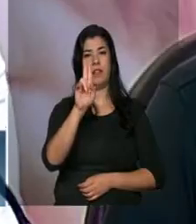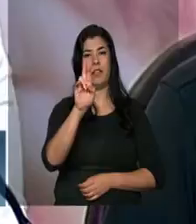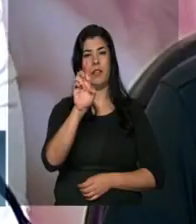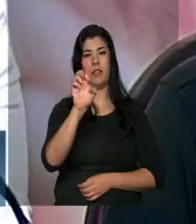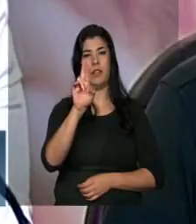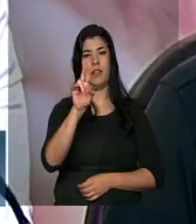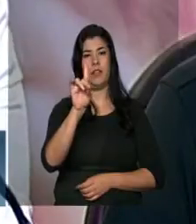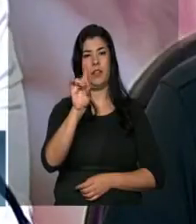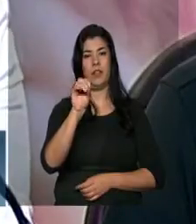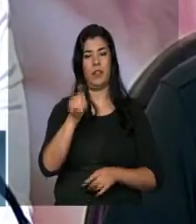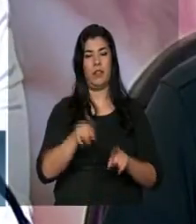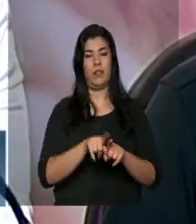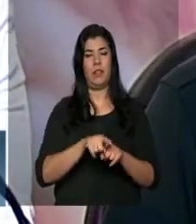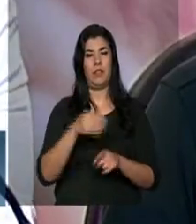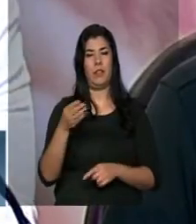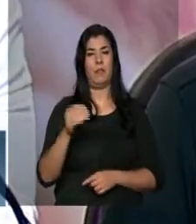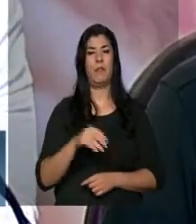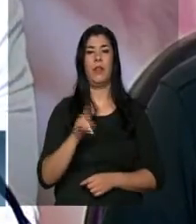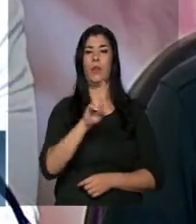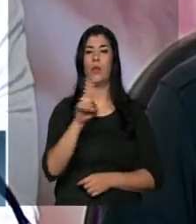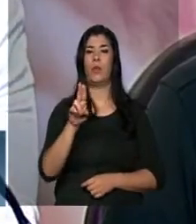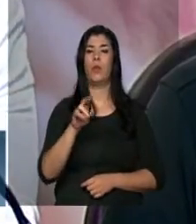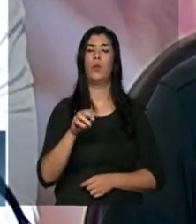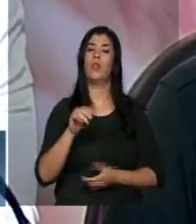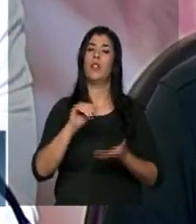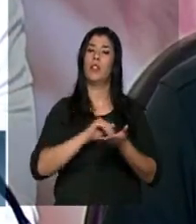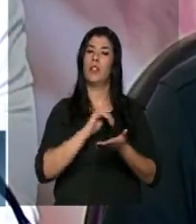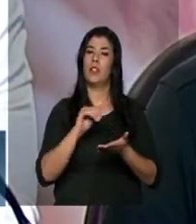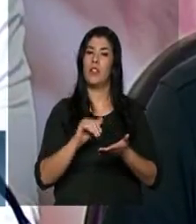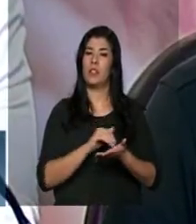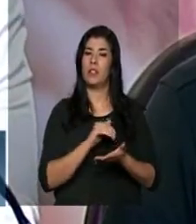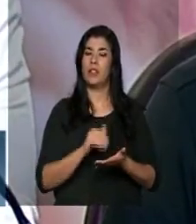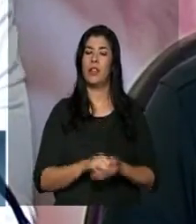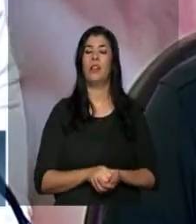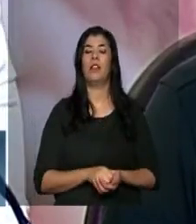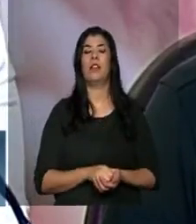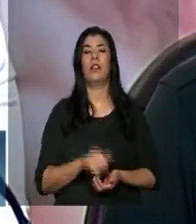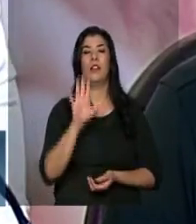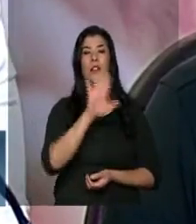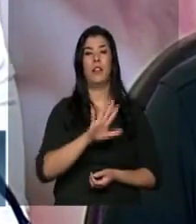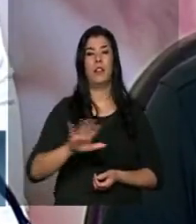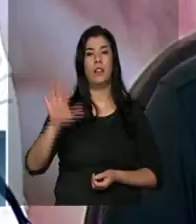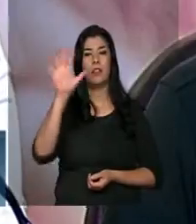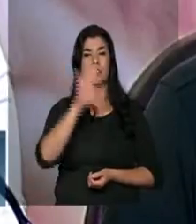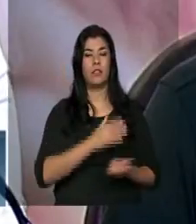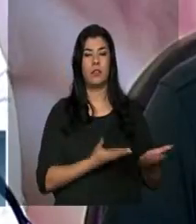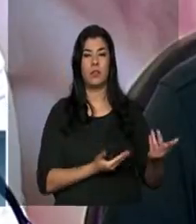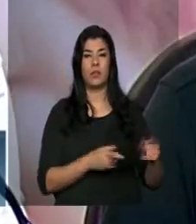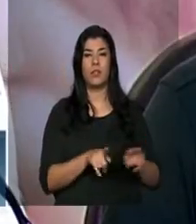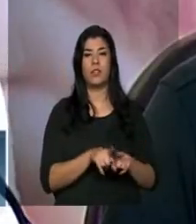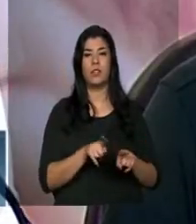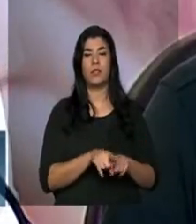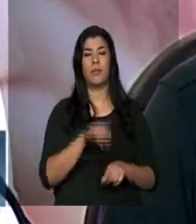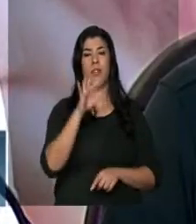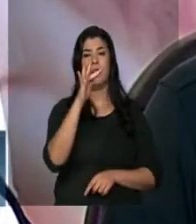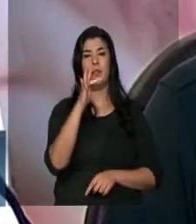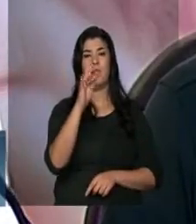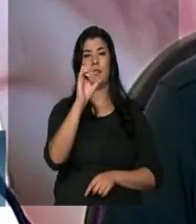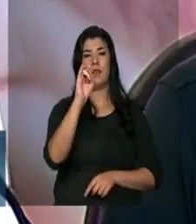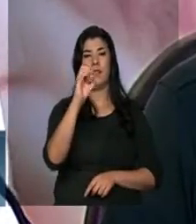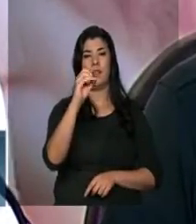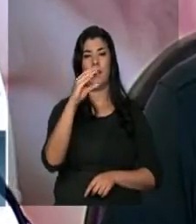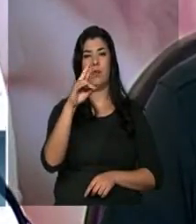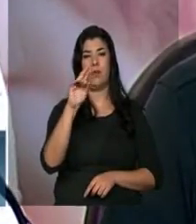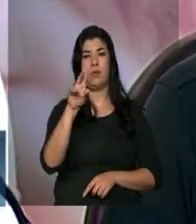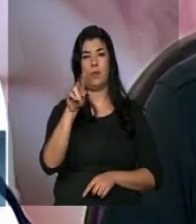Instituto Nacional de Saúde da Mulher e da Criança e Adolescente, no Instituto Fernandes Figueira, né, da Fiocruz. Temos aqui ainda